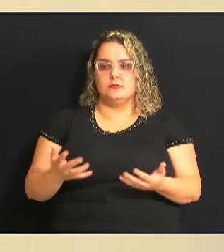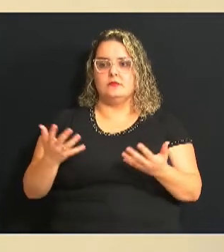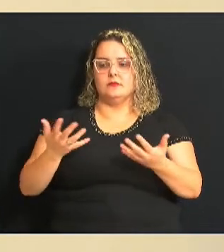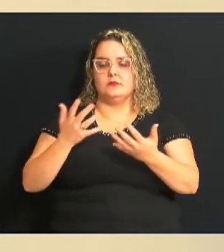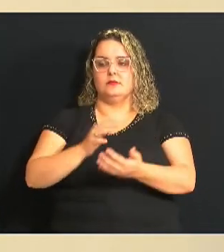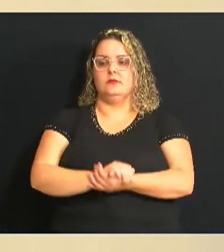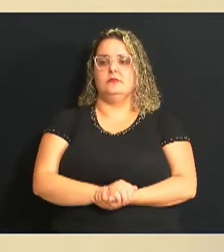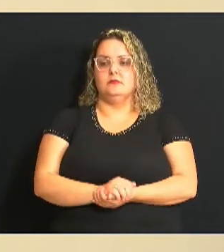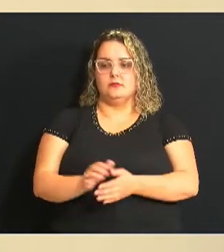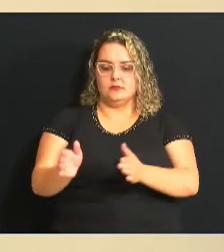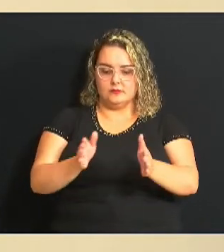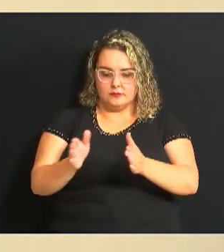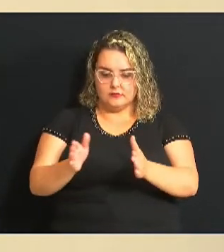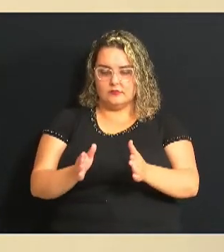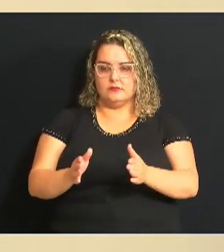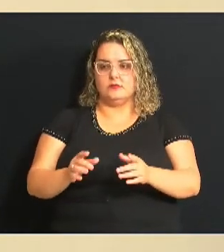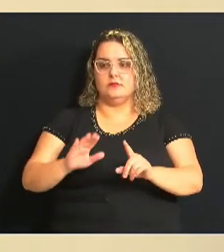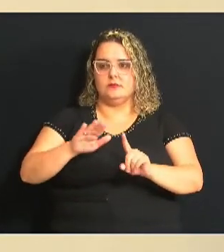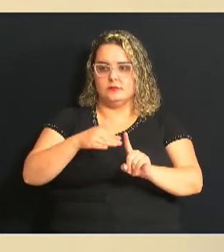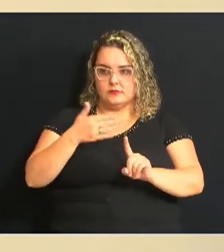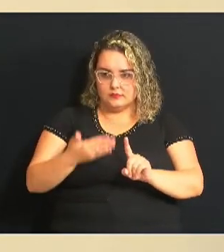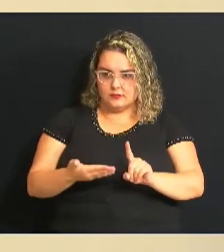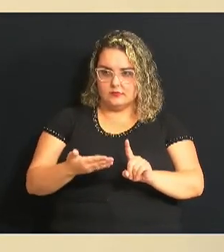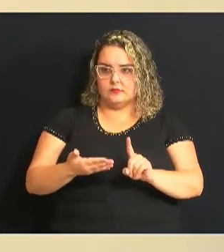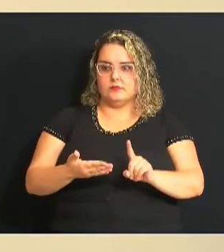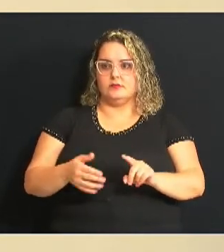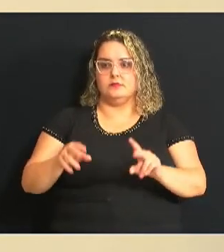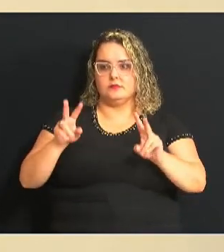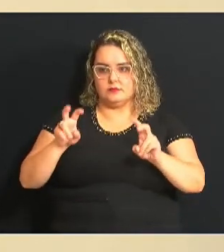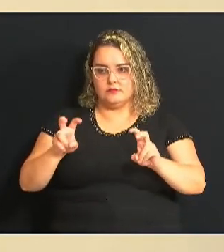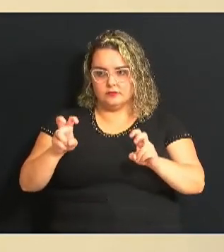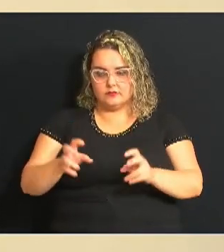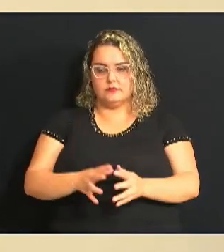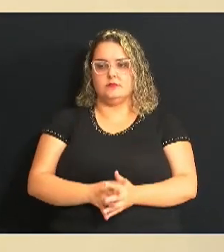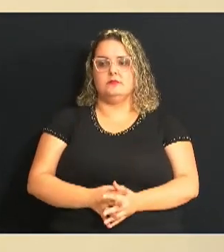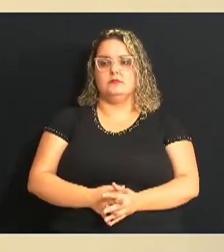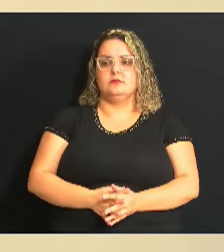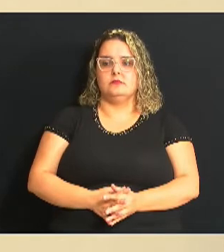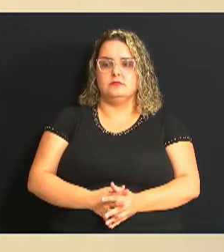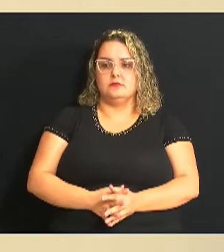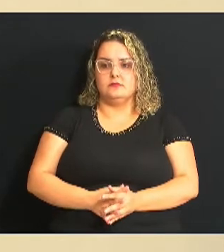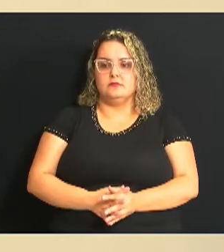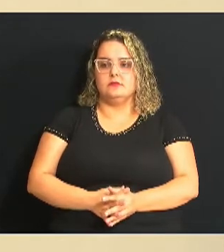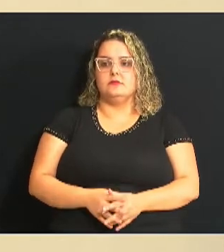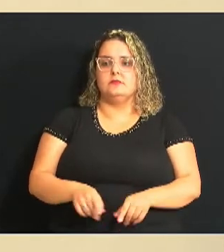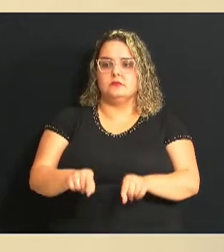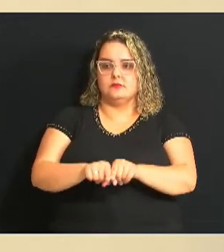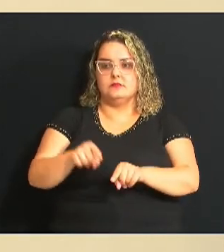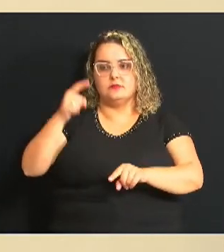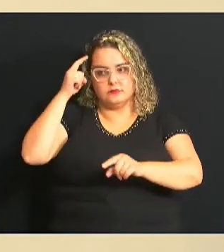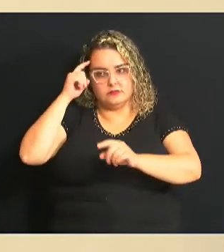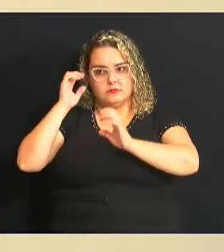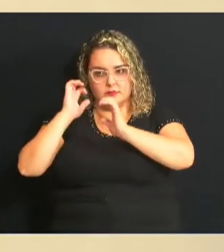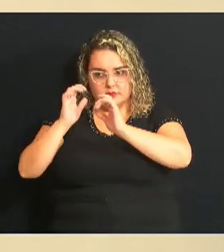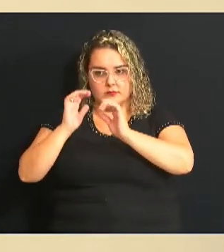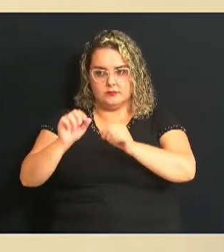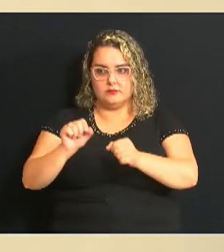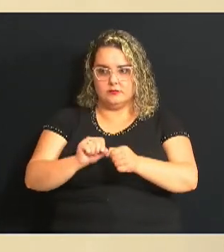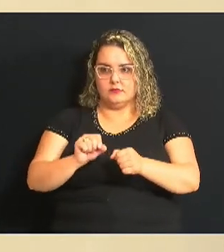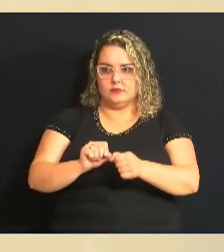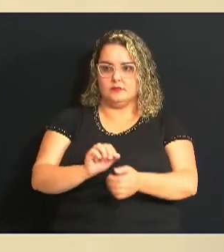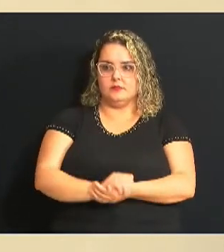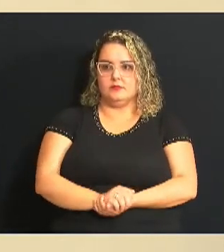deste momento, dessa solene, com essa temática, e também pela reflexão realizada sobre